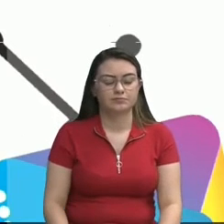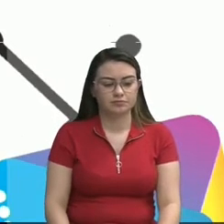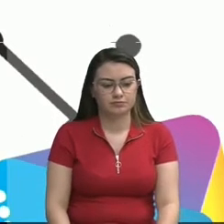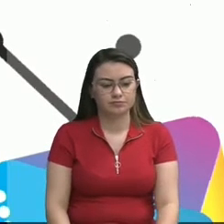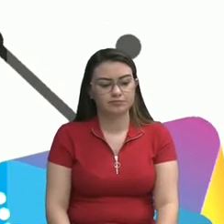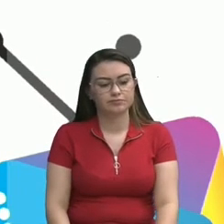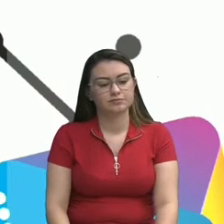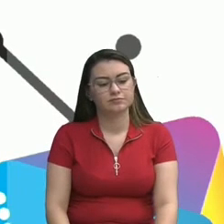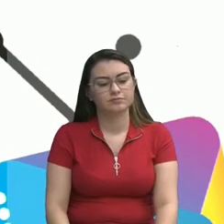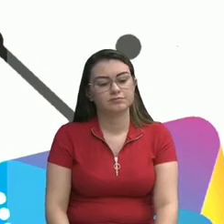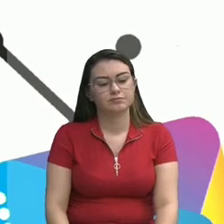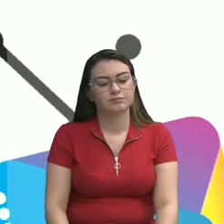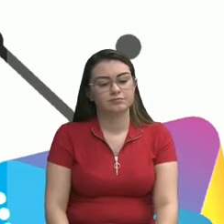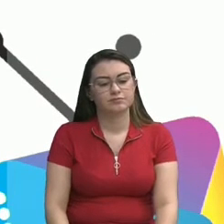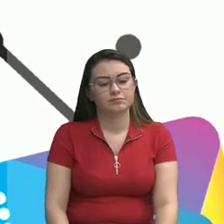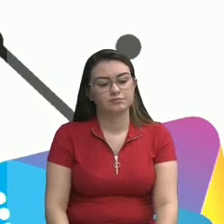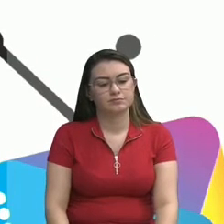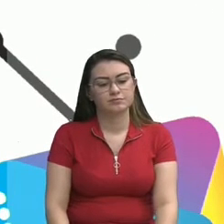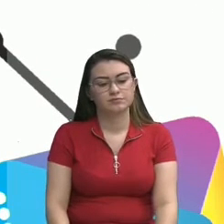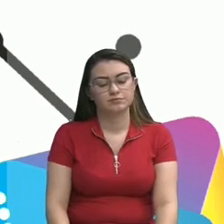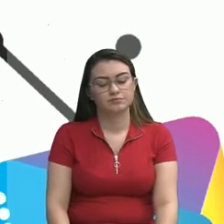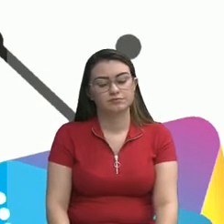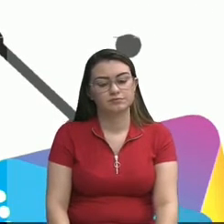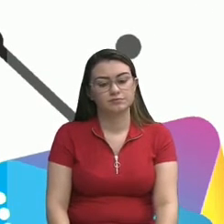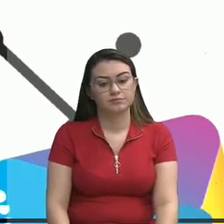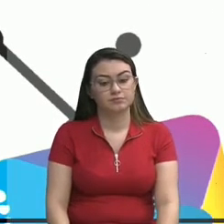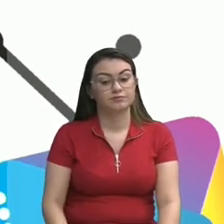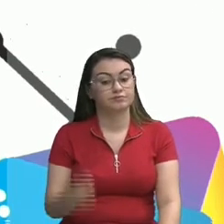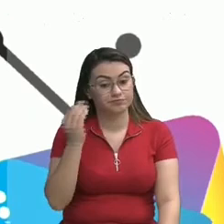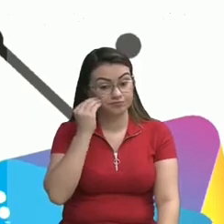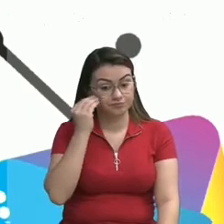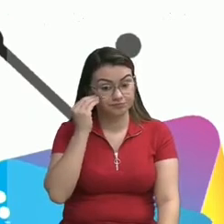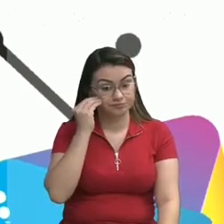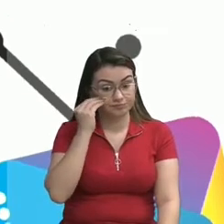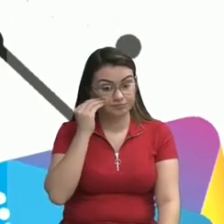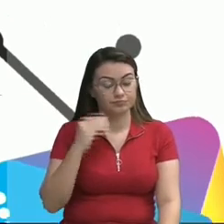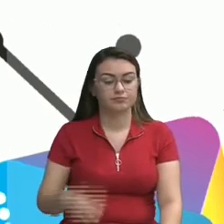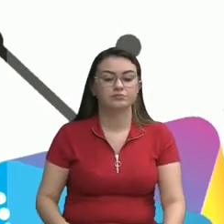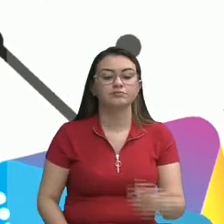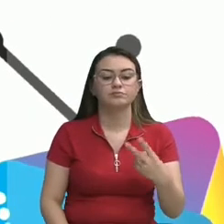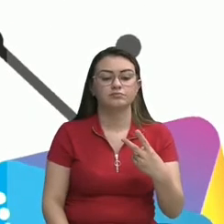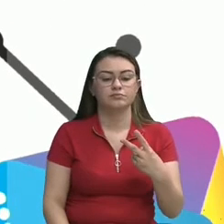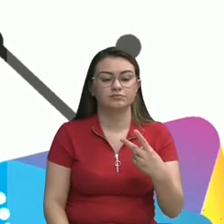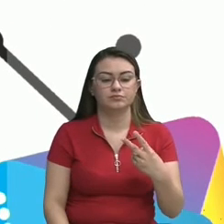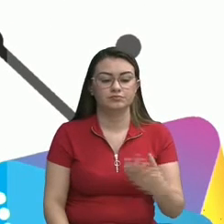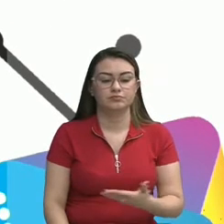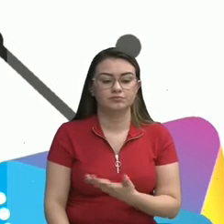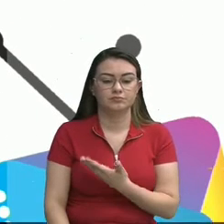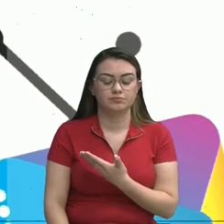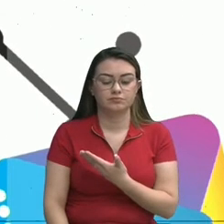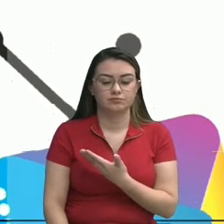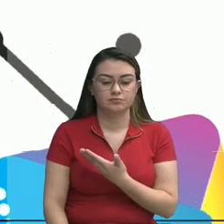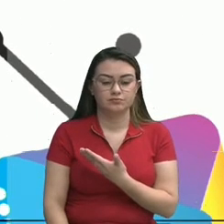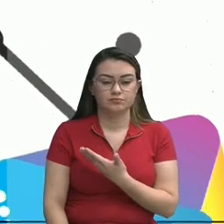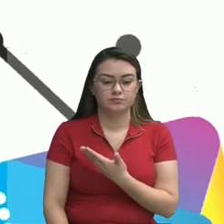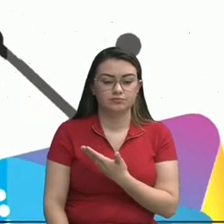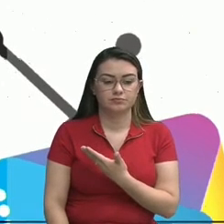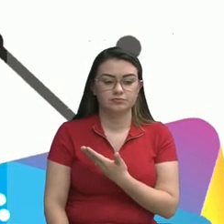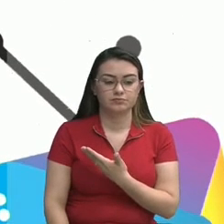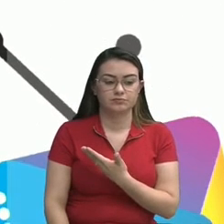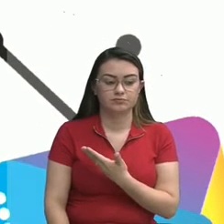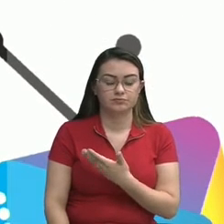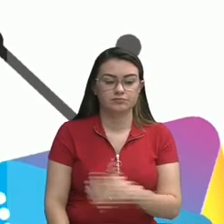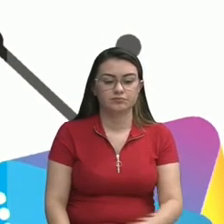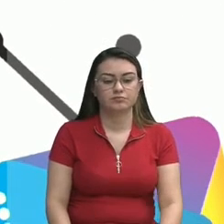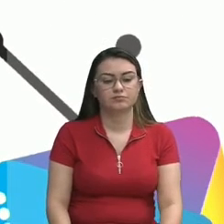tão logo menos dois não é a raiz da equação agora vamos testar com dois positivo estamos 2 ao quadrado menos 5 x